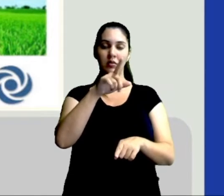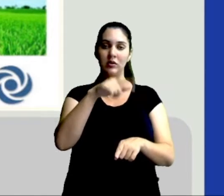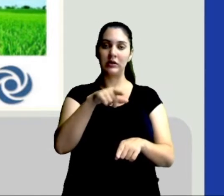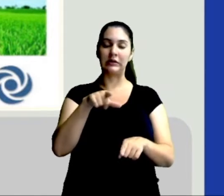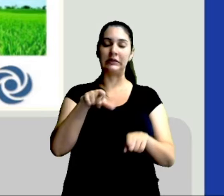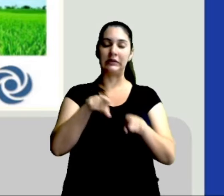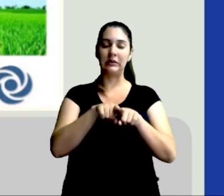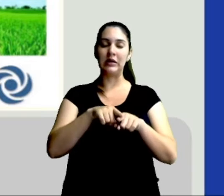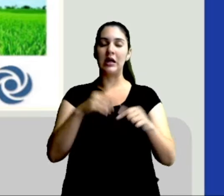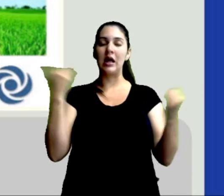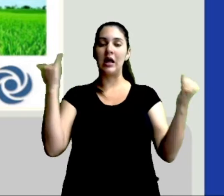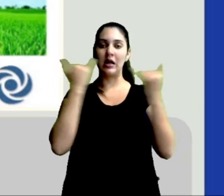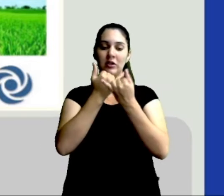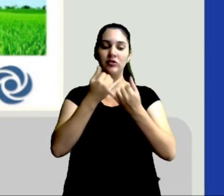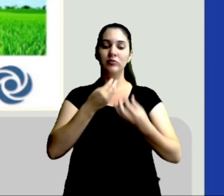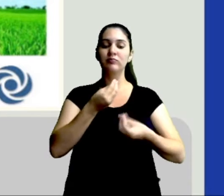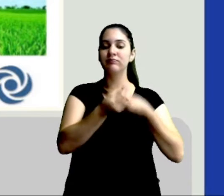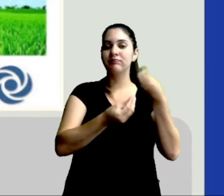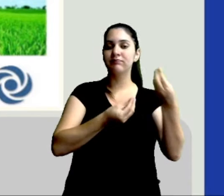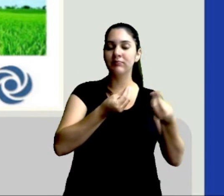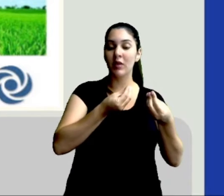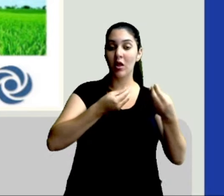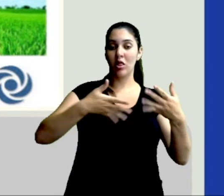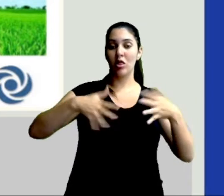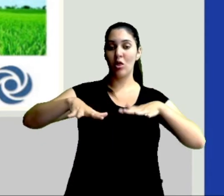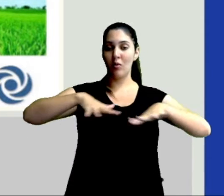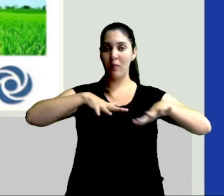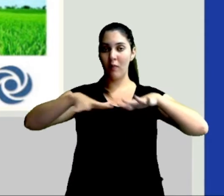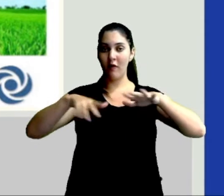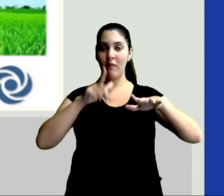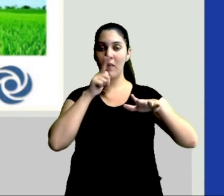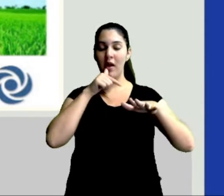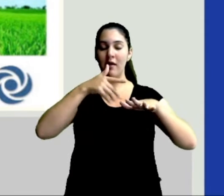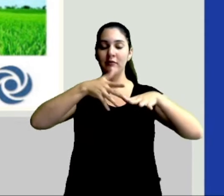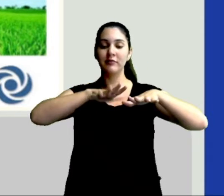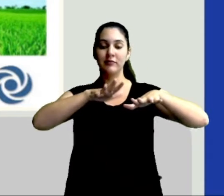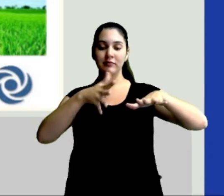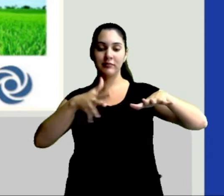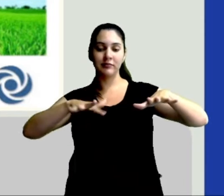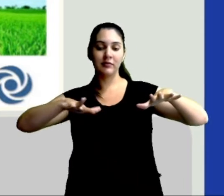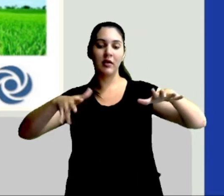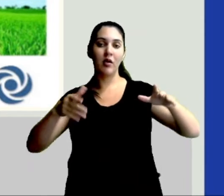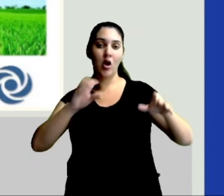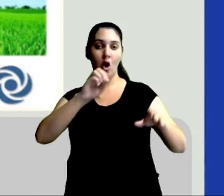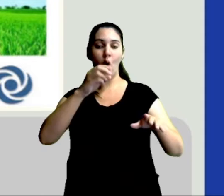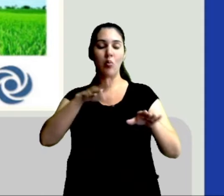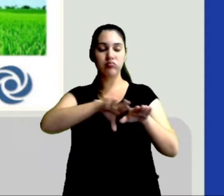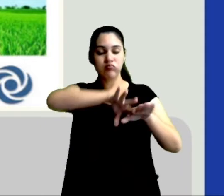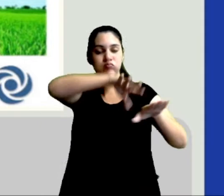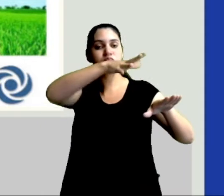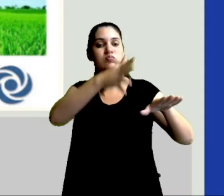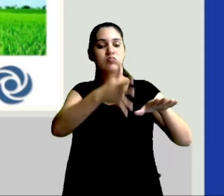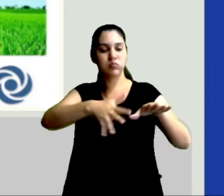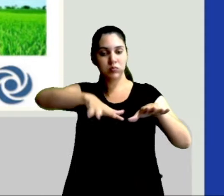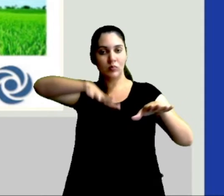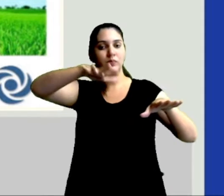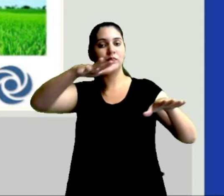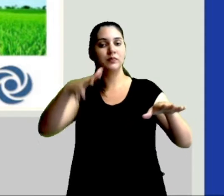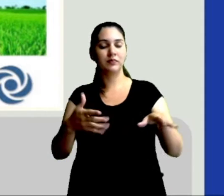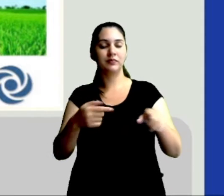fornecidas através dos movimentos das marés ou das ondas do mar,